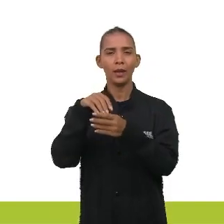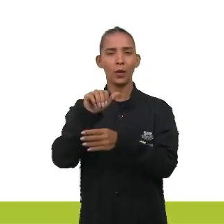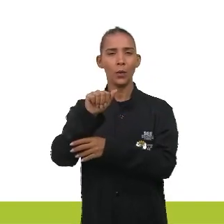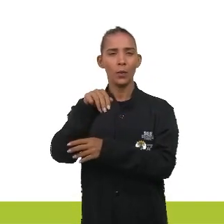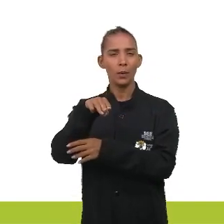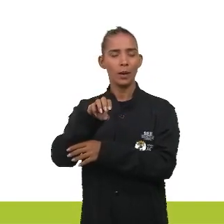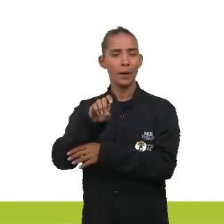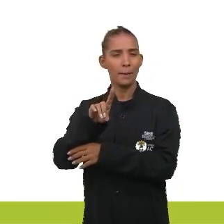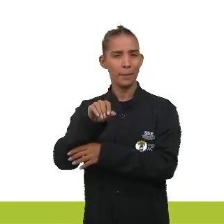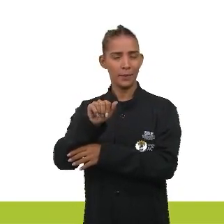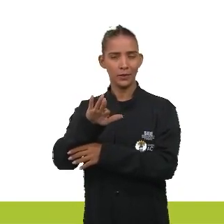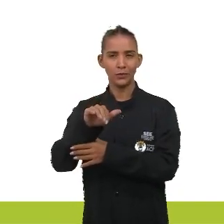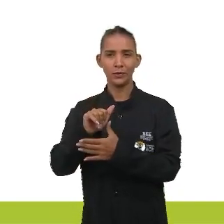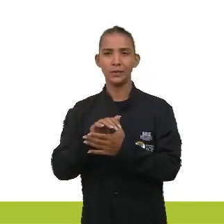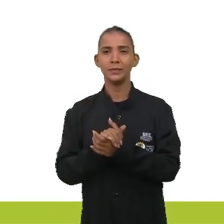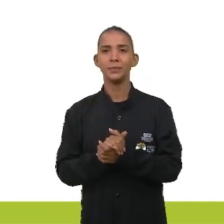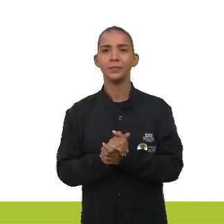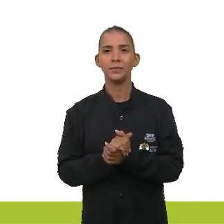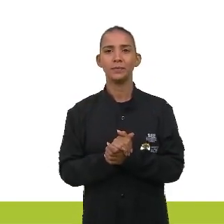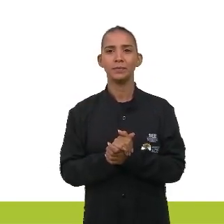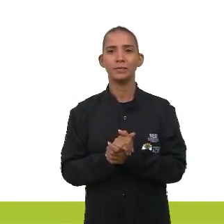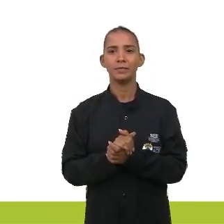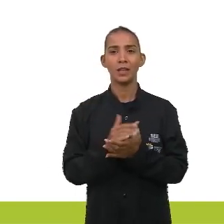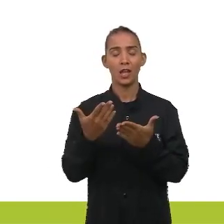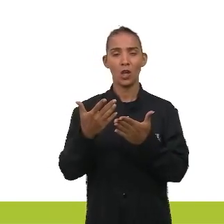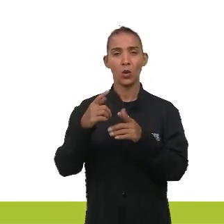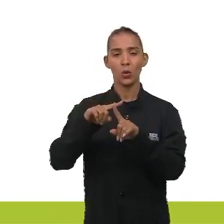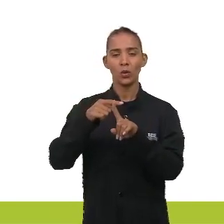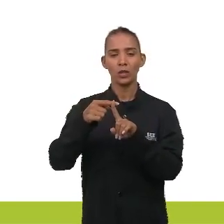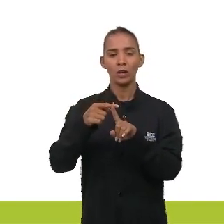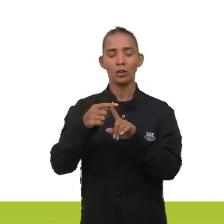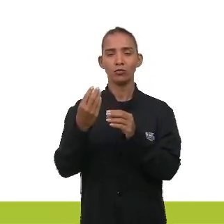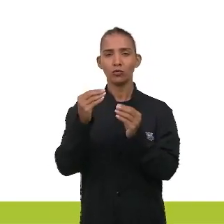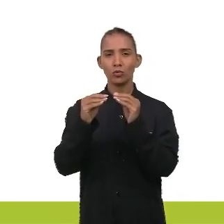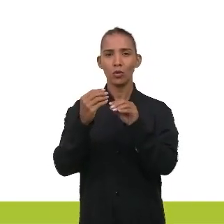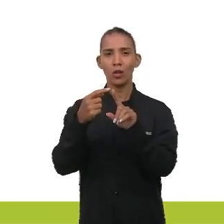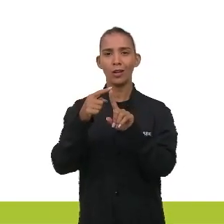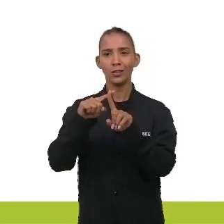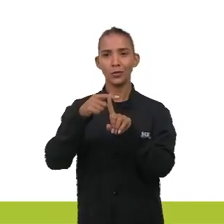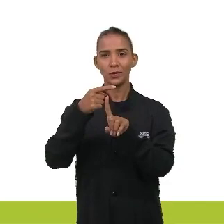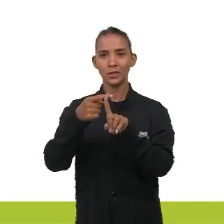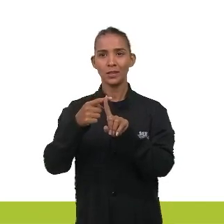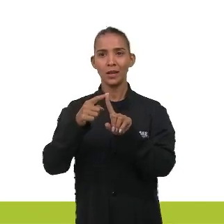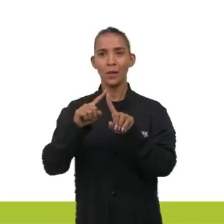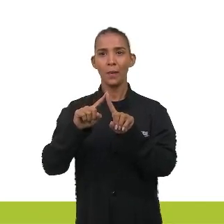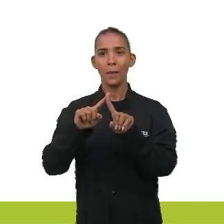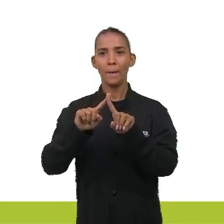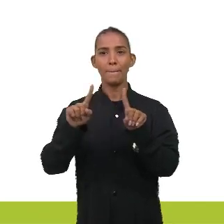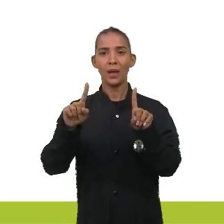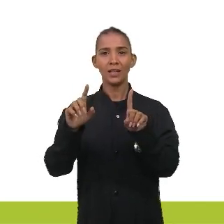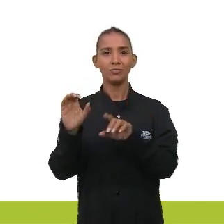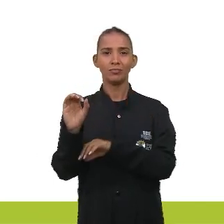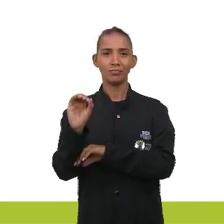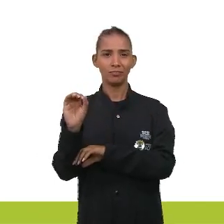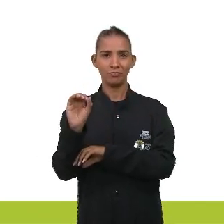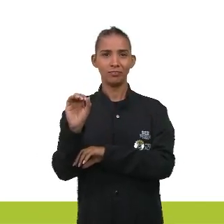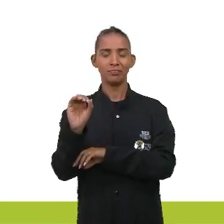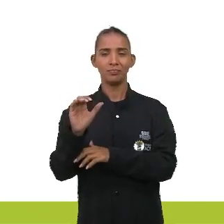zero de propósito, estou colocando sinal de mais, e no sinal de mais não tem. Entre esses dois sinais de mais aqui, por exemplo, não tem nada,